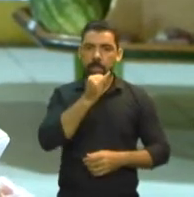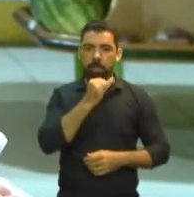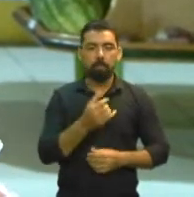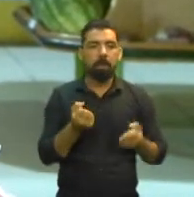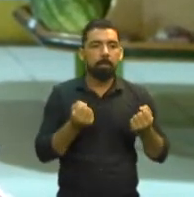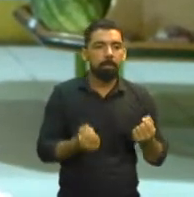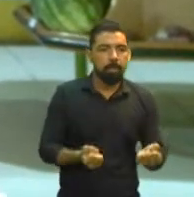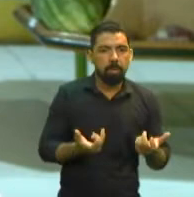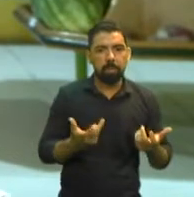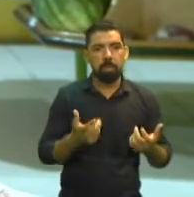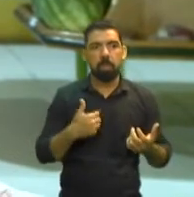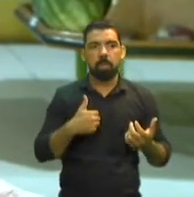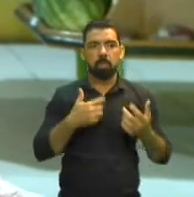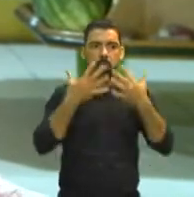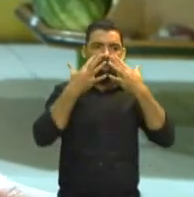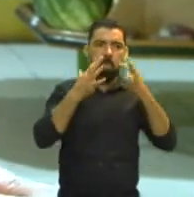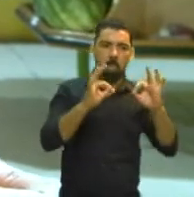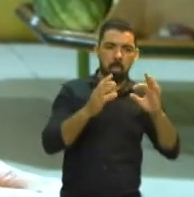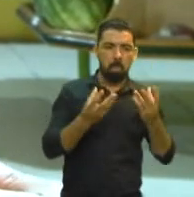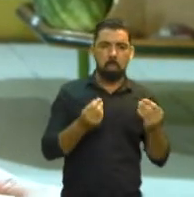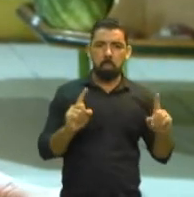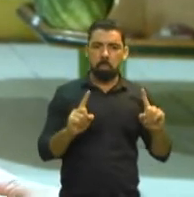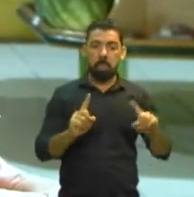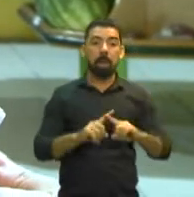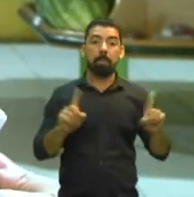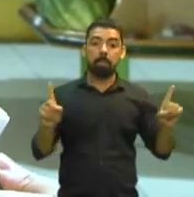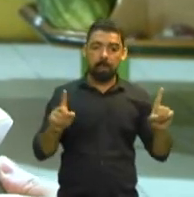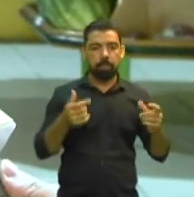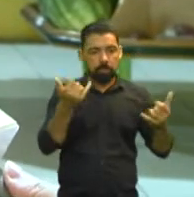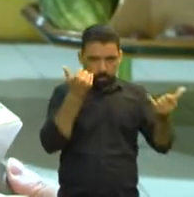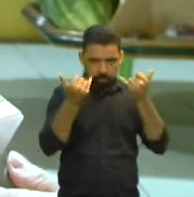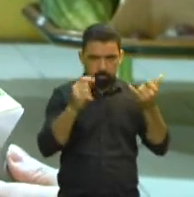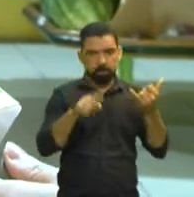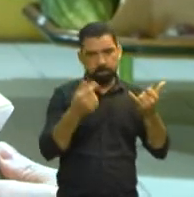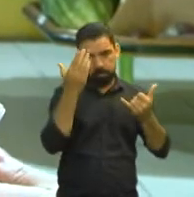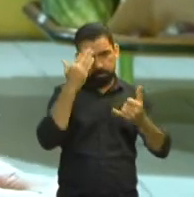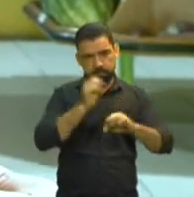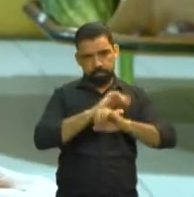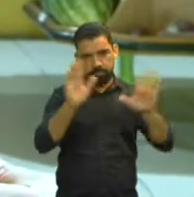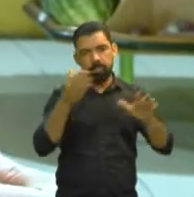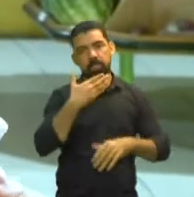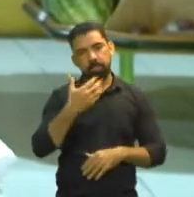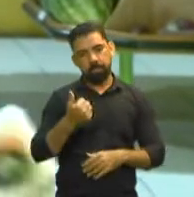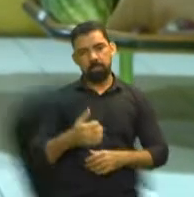coisas, eu não sou muito de estar observando não, entendeu? Mas agora sim eu vou ficar mais atento.